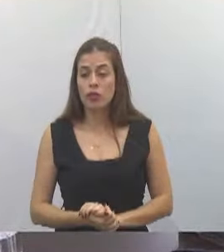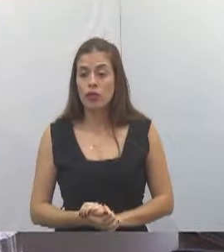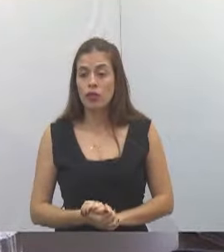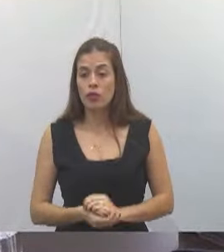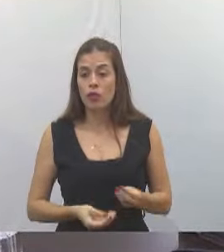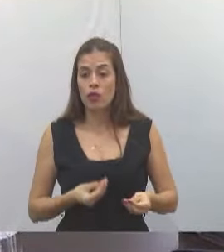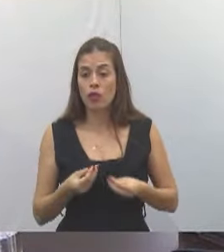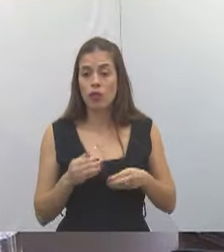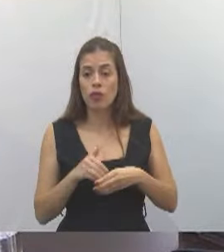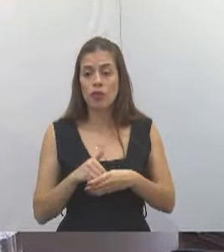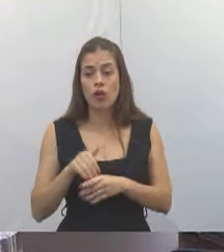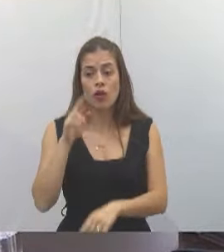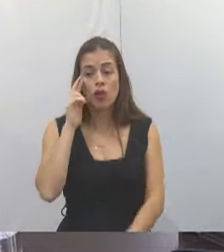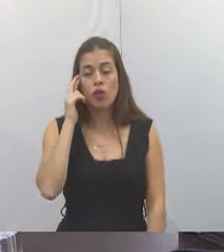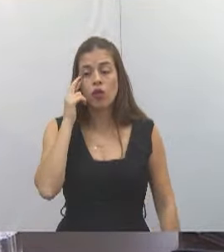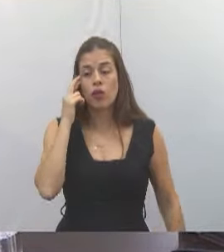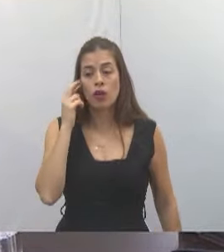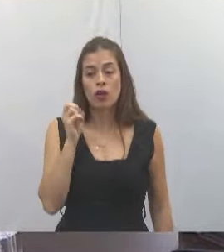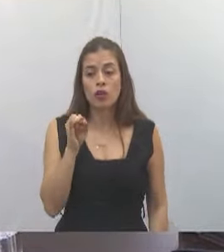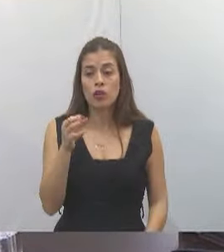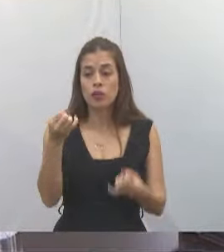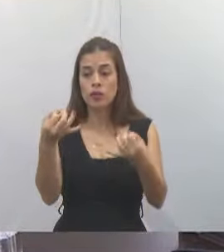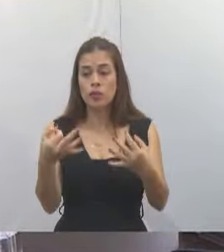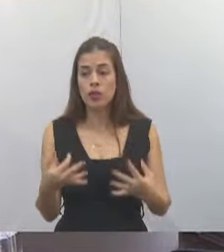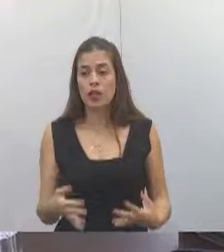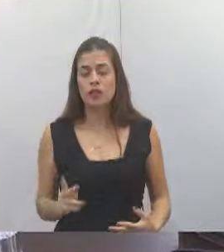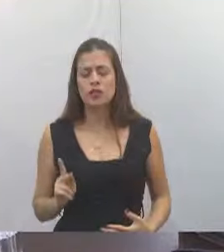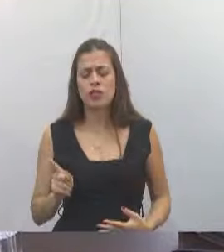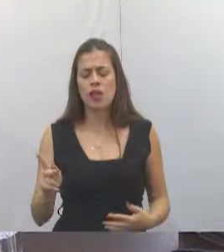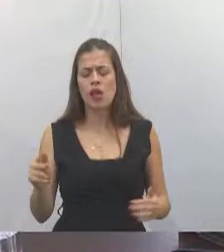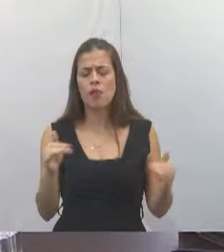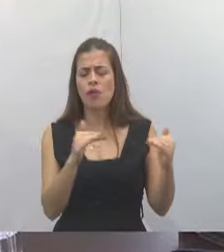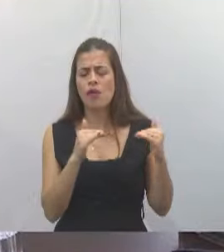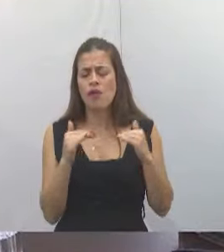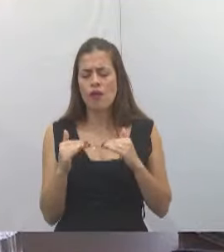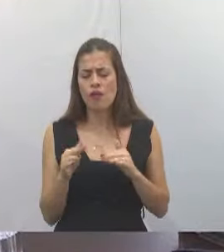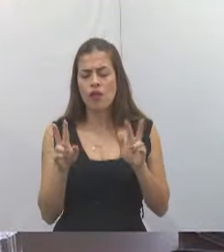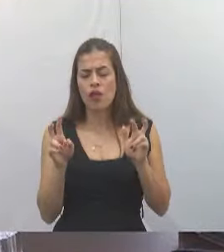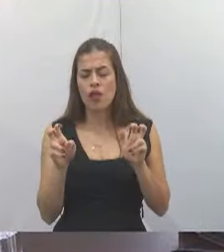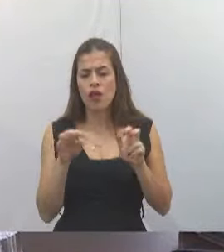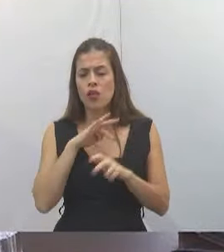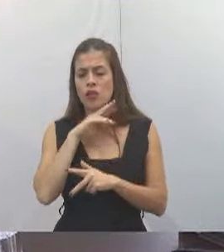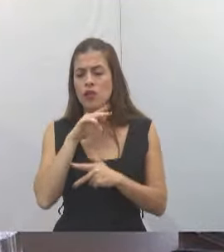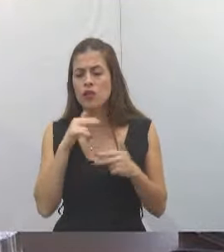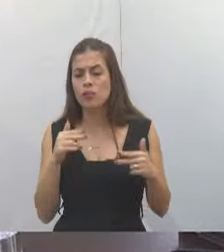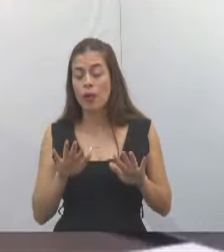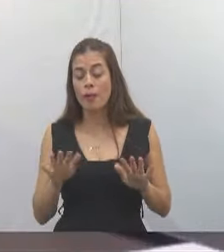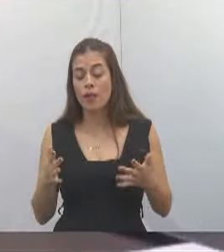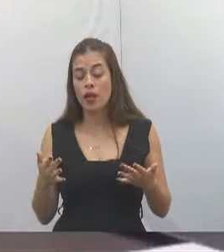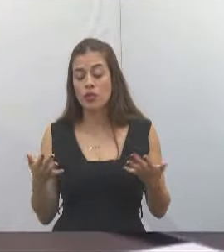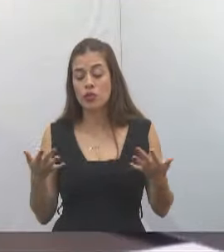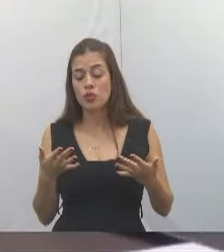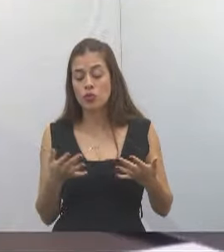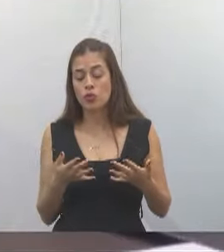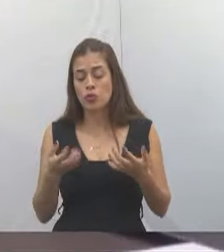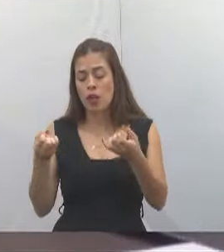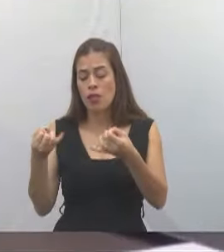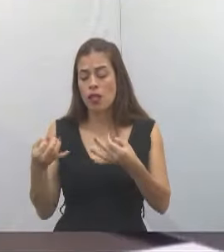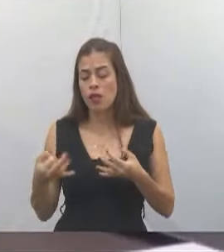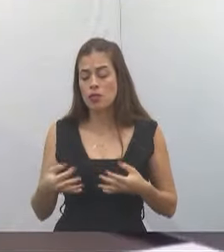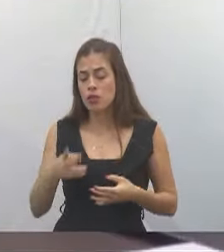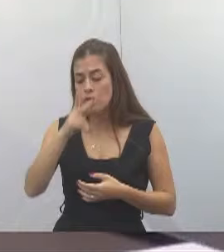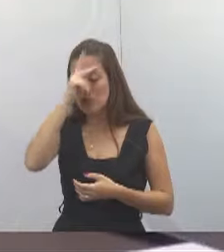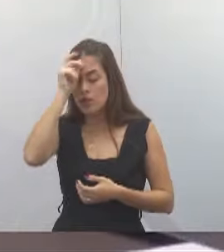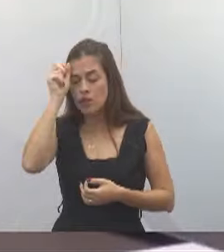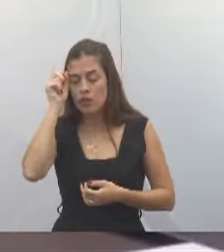Roninha? Só justificando meu voto, serei sempre a favor da causa. Mas hoje, pela justificativa do prefeito,